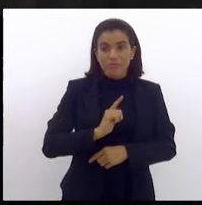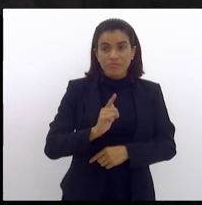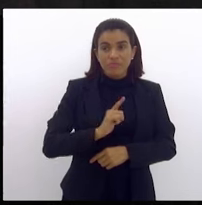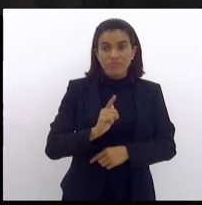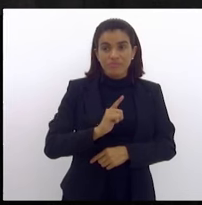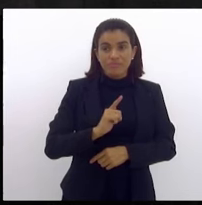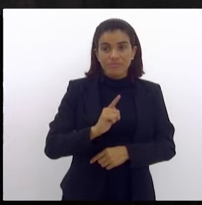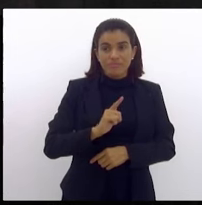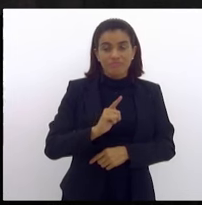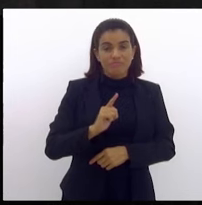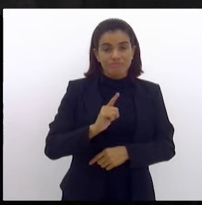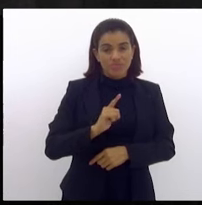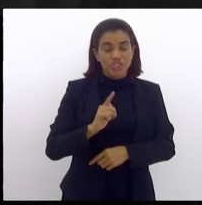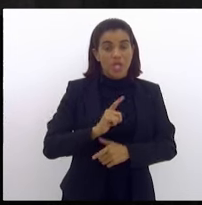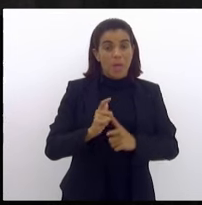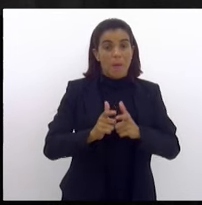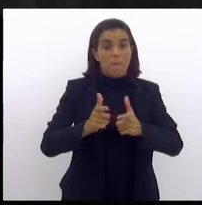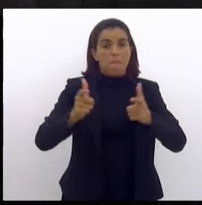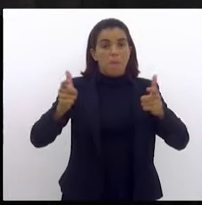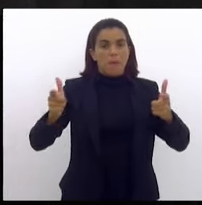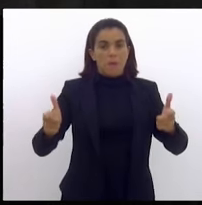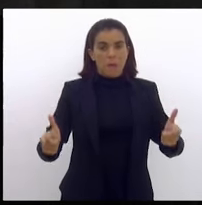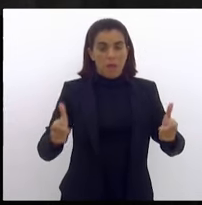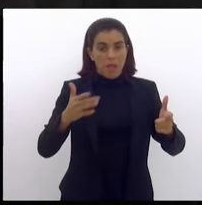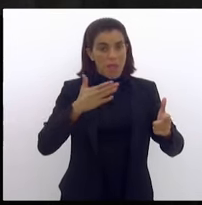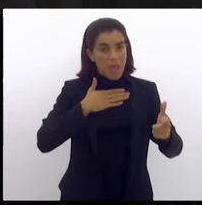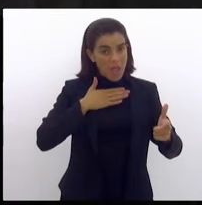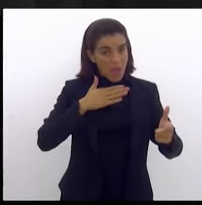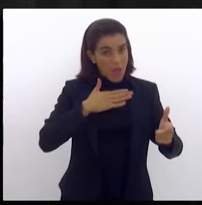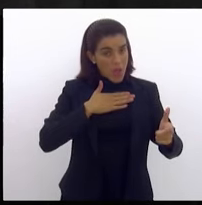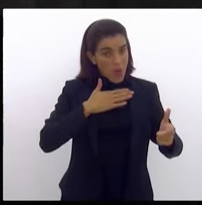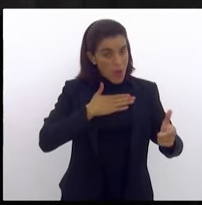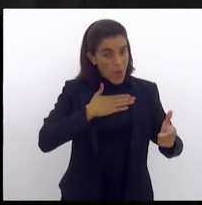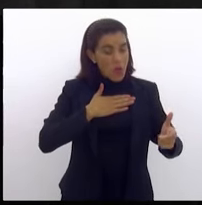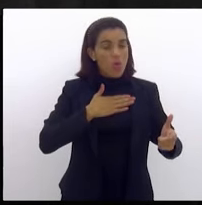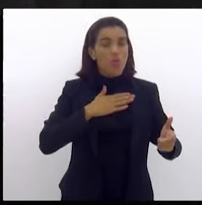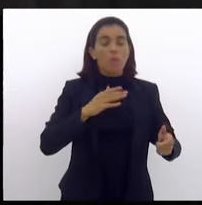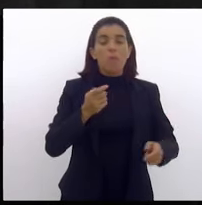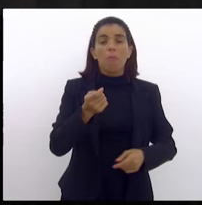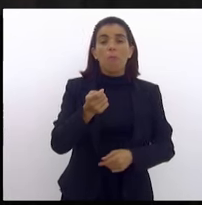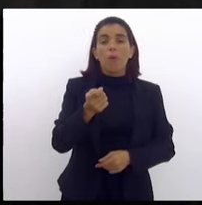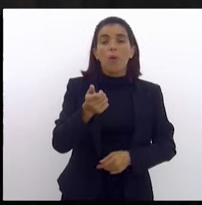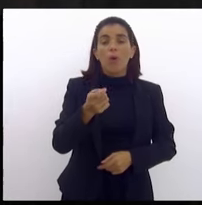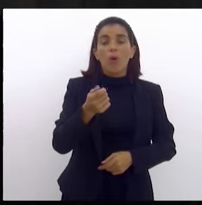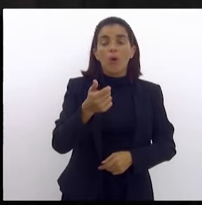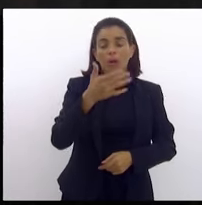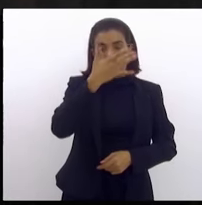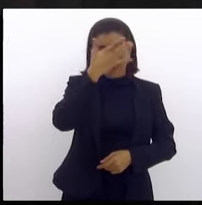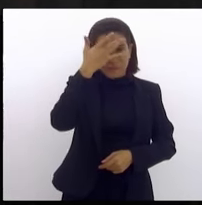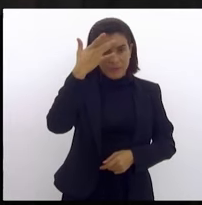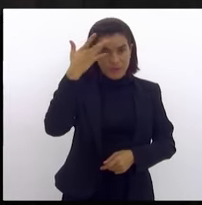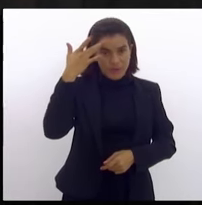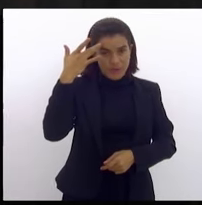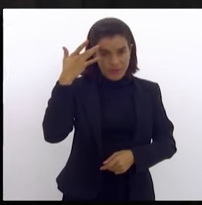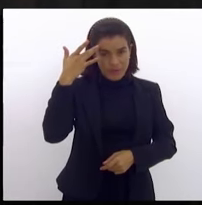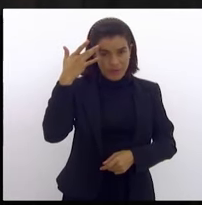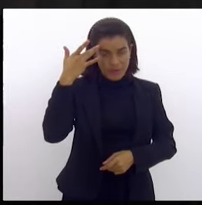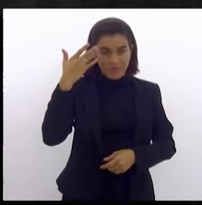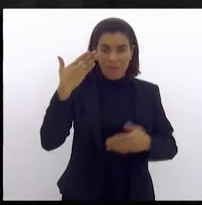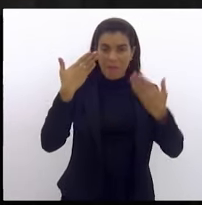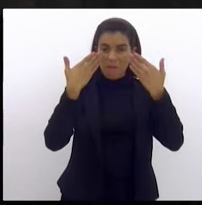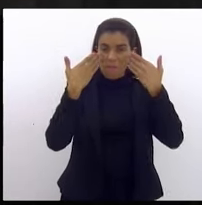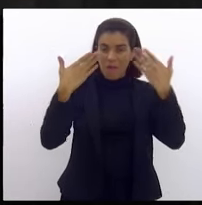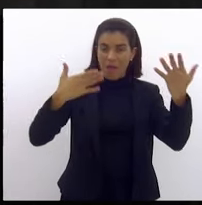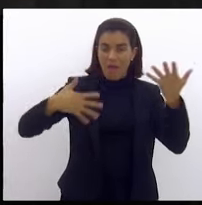uma imensa maioria. Fui eu uma das poucas vozes que me